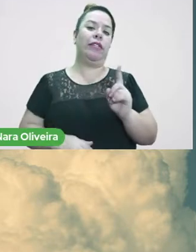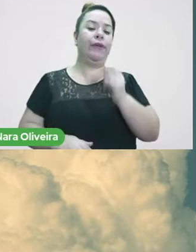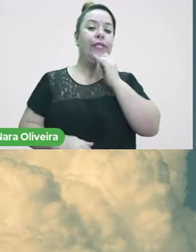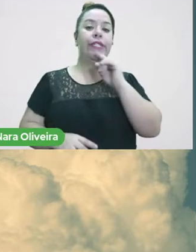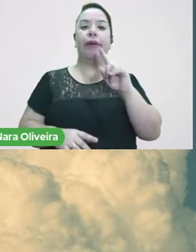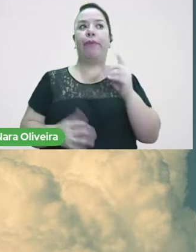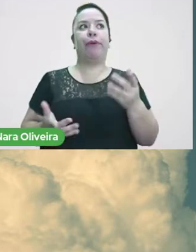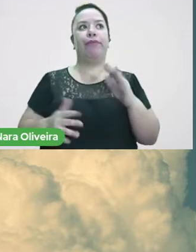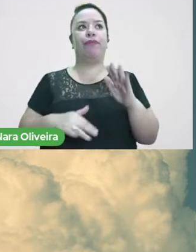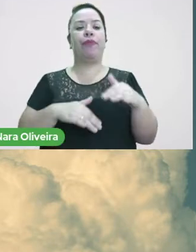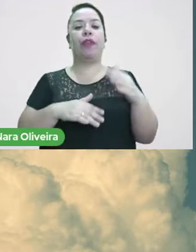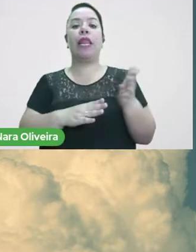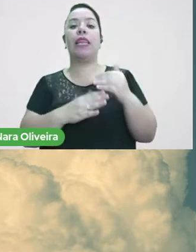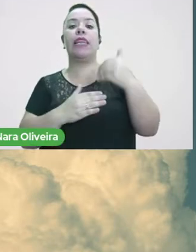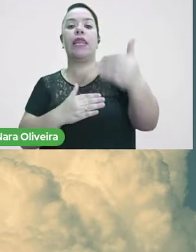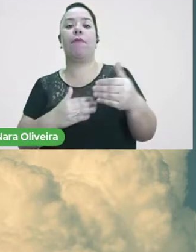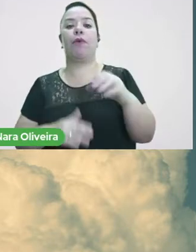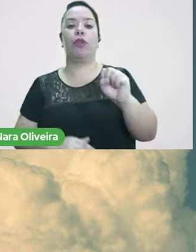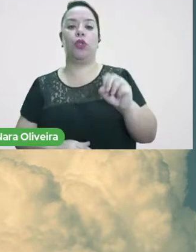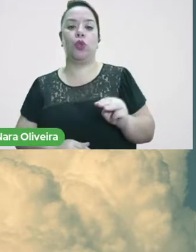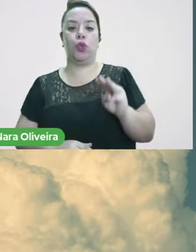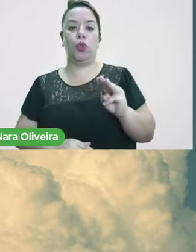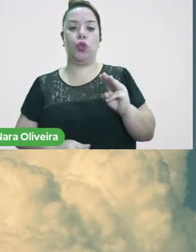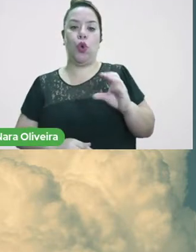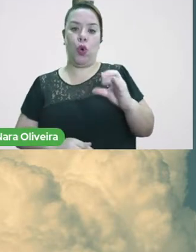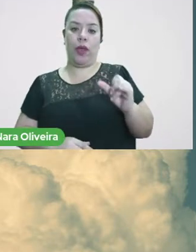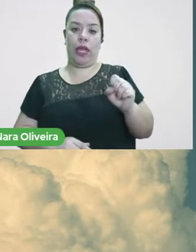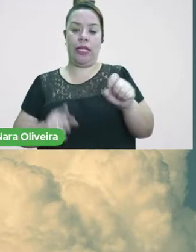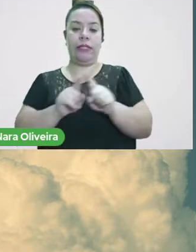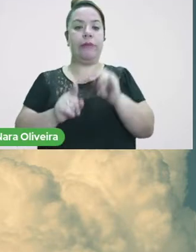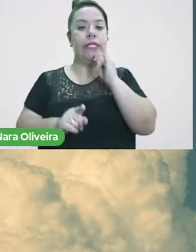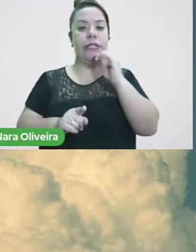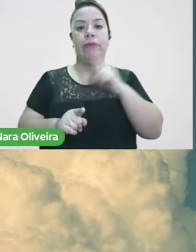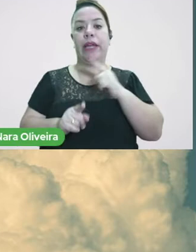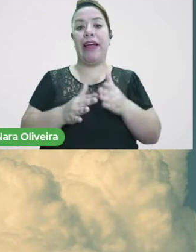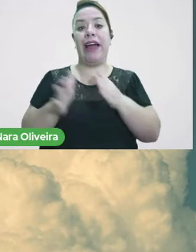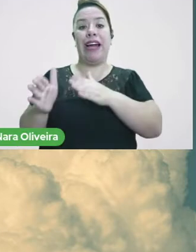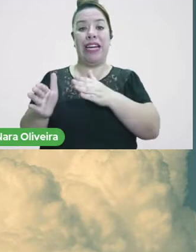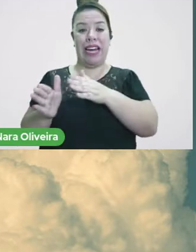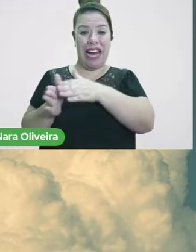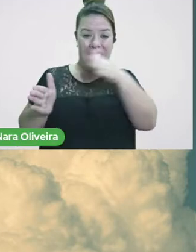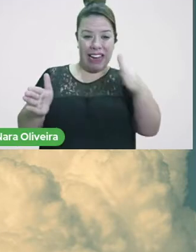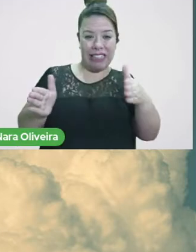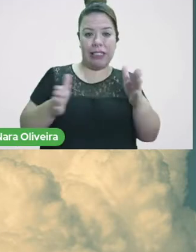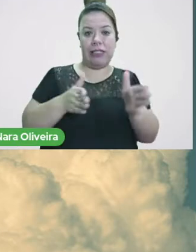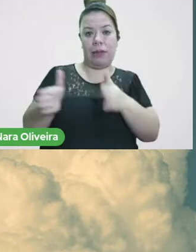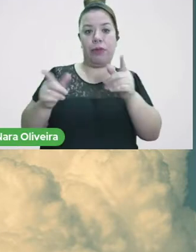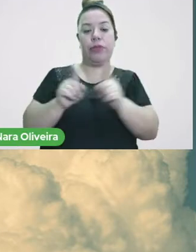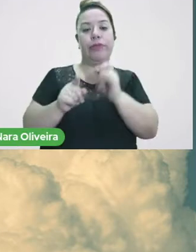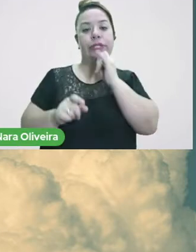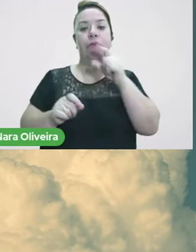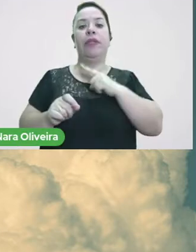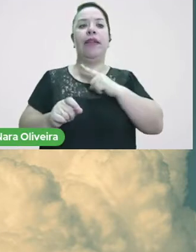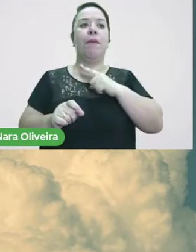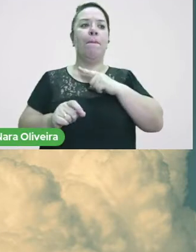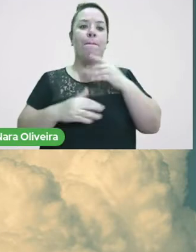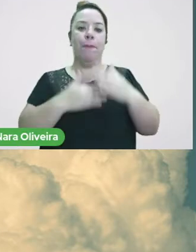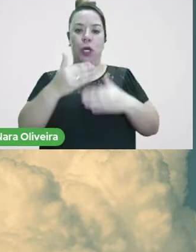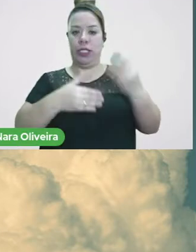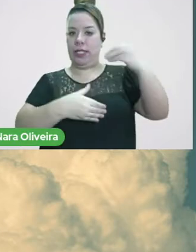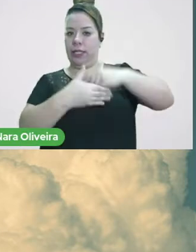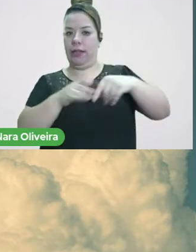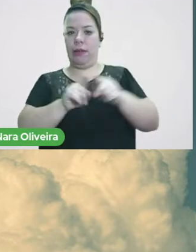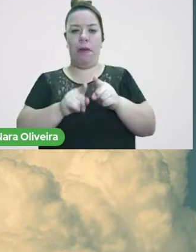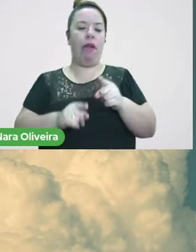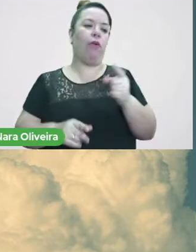antes do showcase, mas antes de ir para a produção, é preciso, por exemplo, fazer um processo de testes interno. um processo de homologação, um